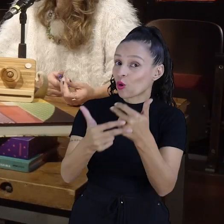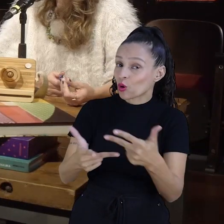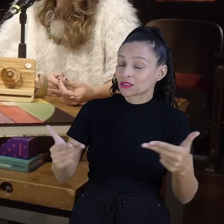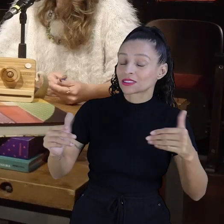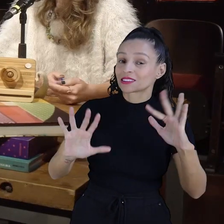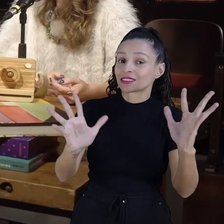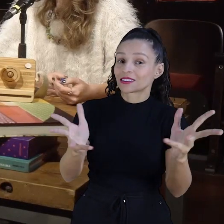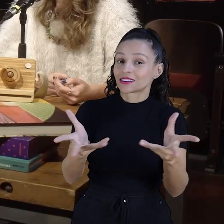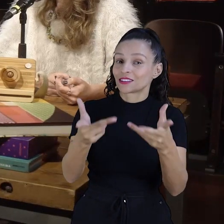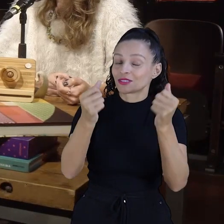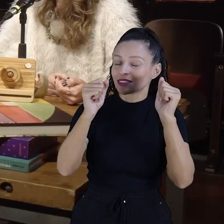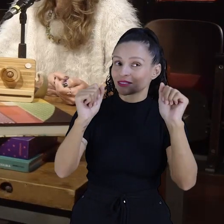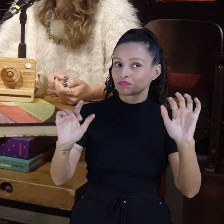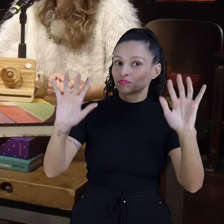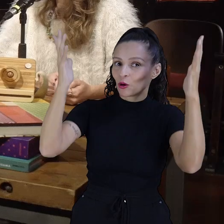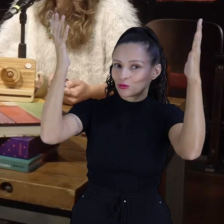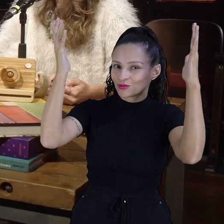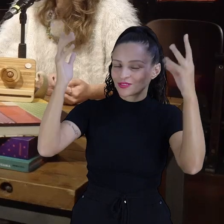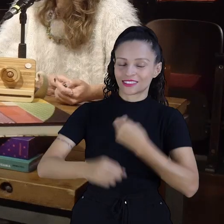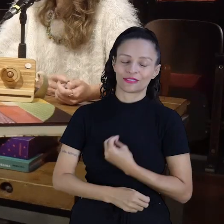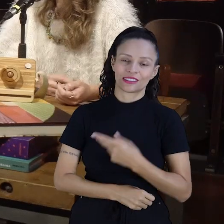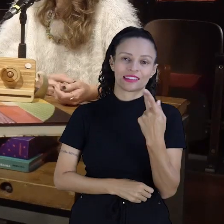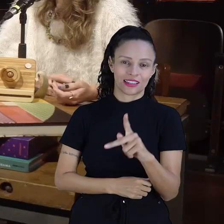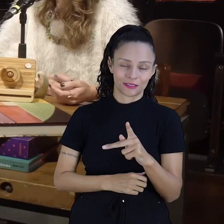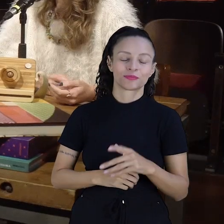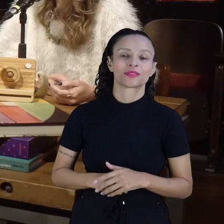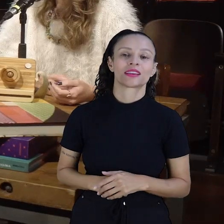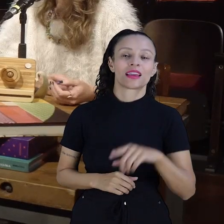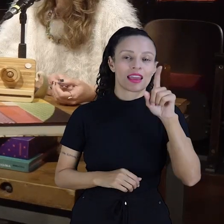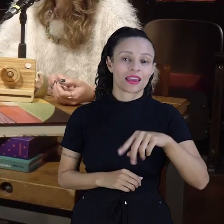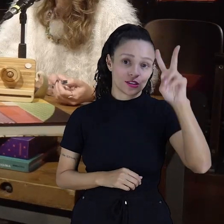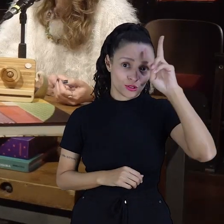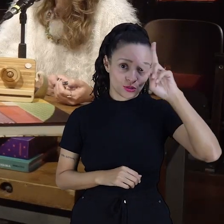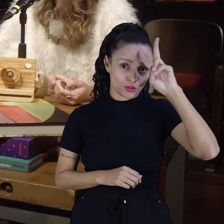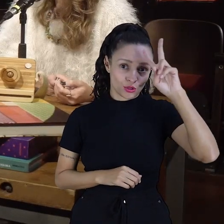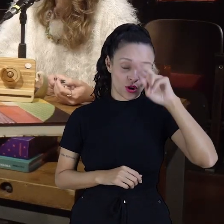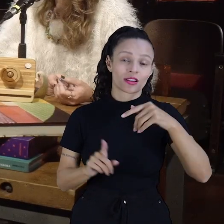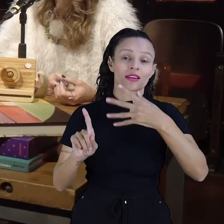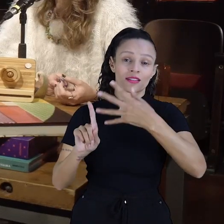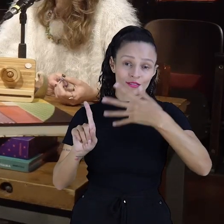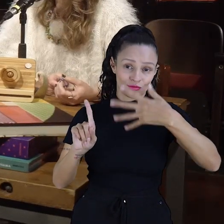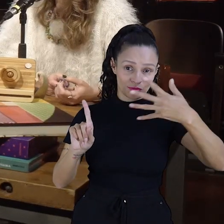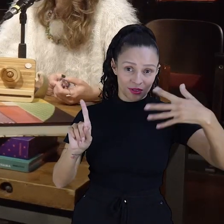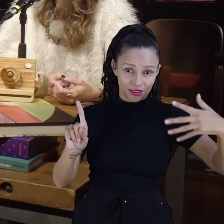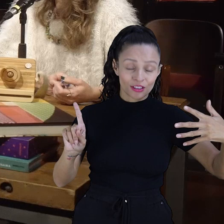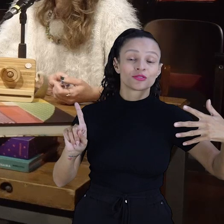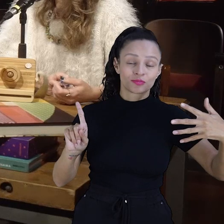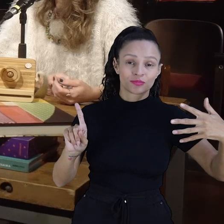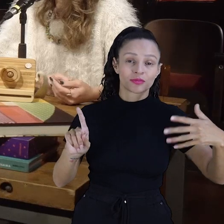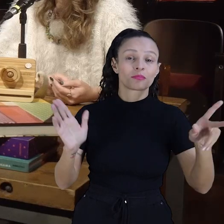azul, coisas incríveis acontecem na vida dele. É uma história